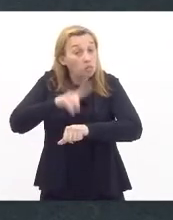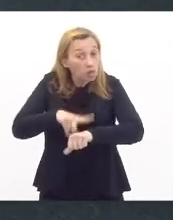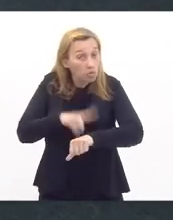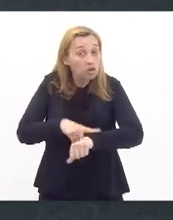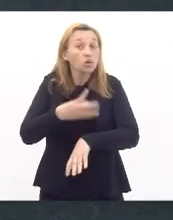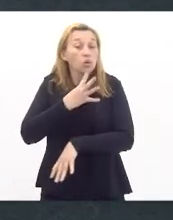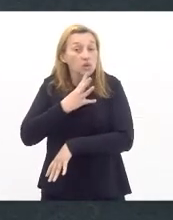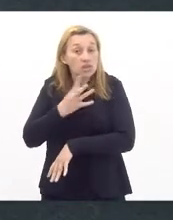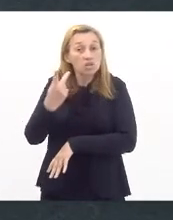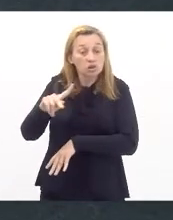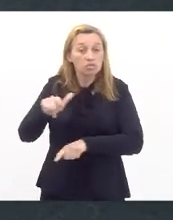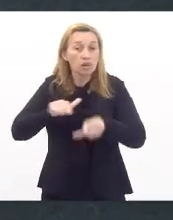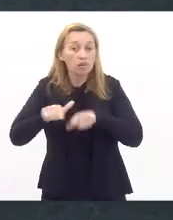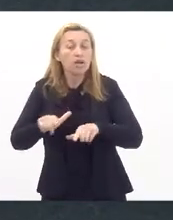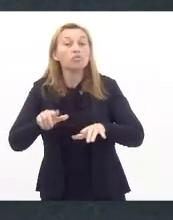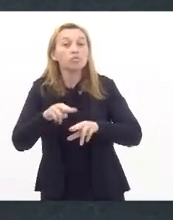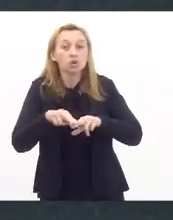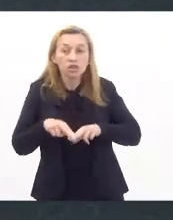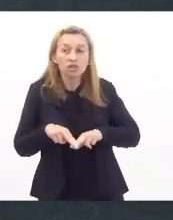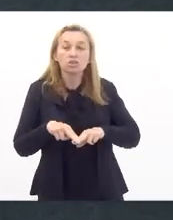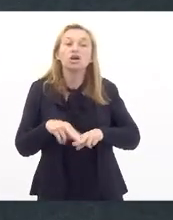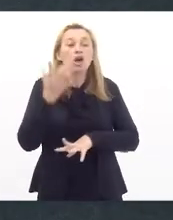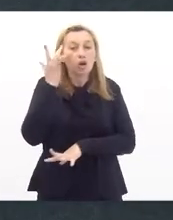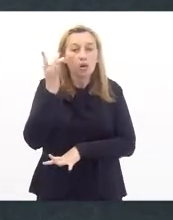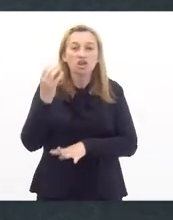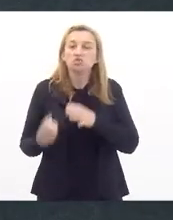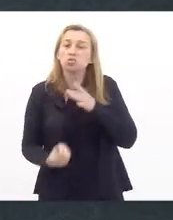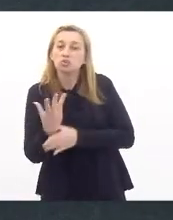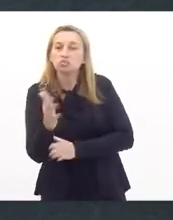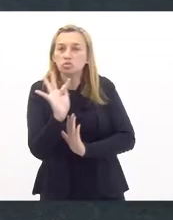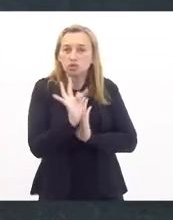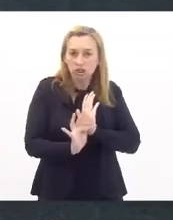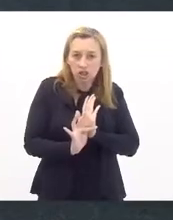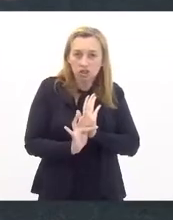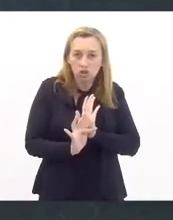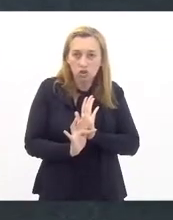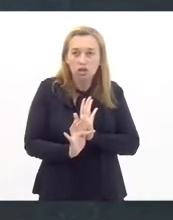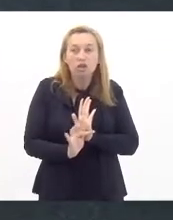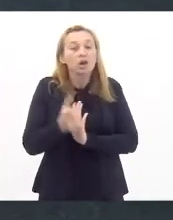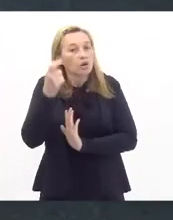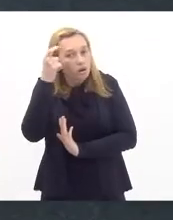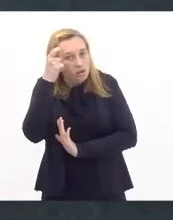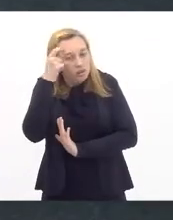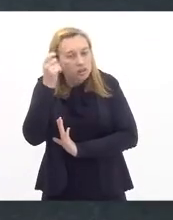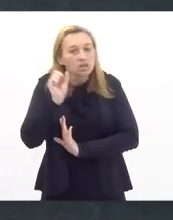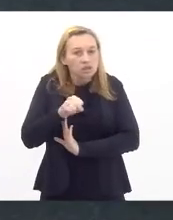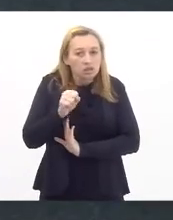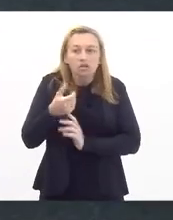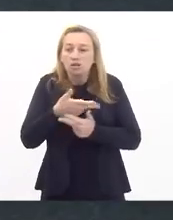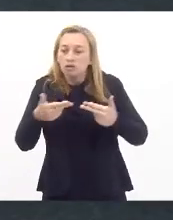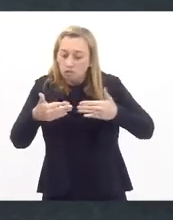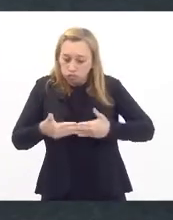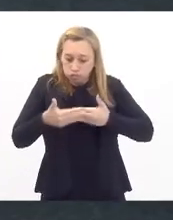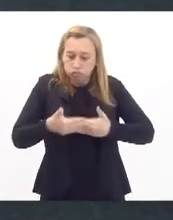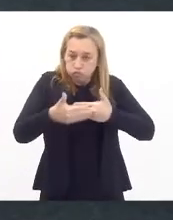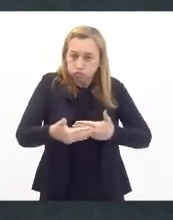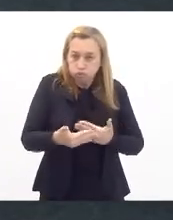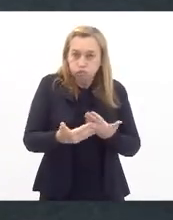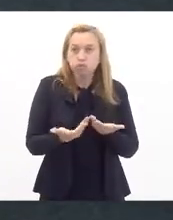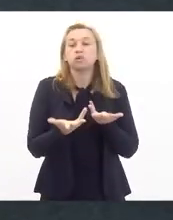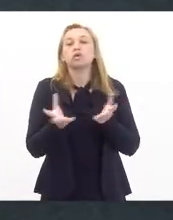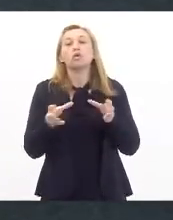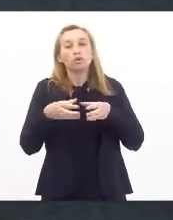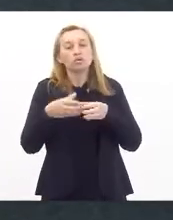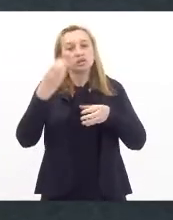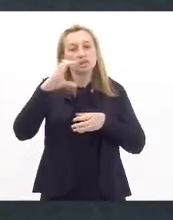de reconhecer o seu protagonismo por isso nós produzimos um texto consensual com muitos avanços e o